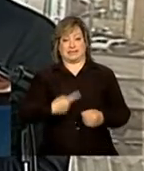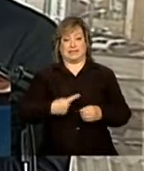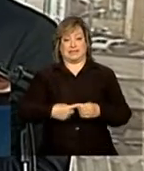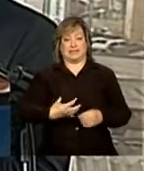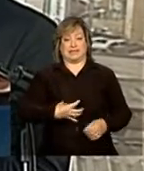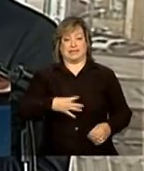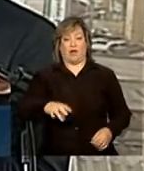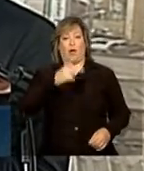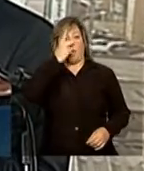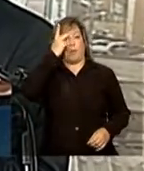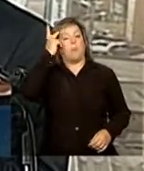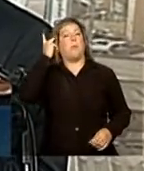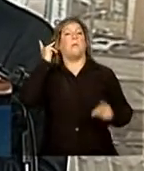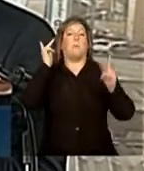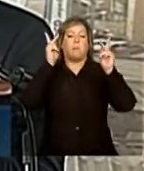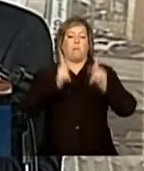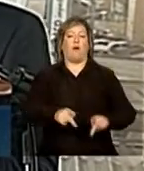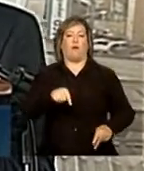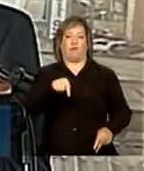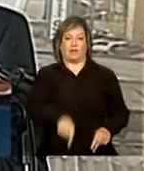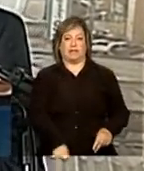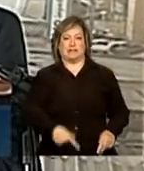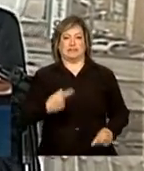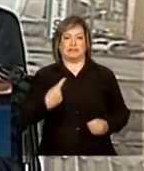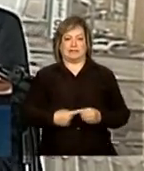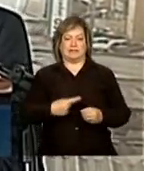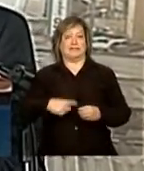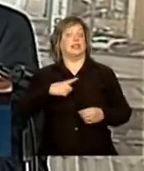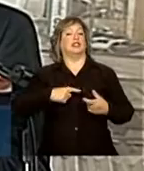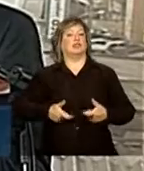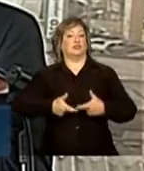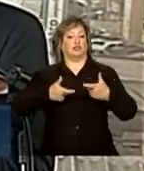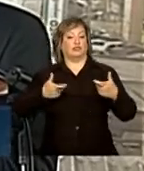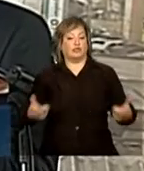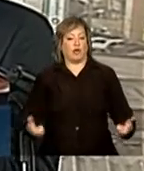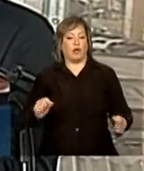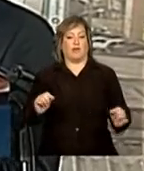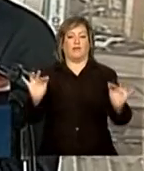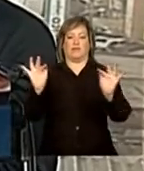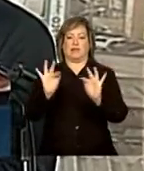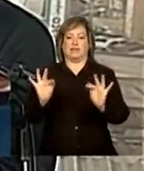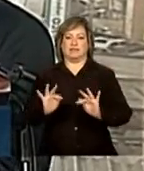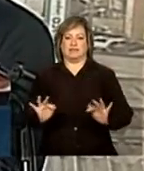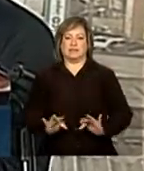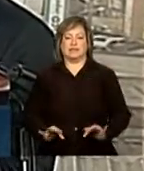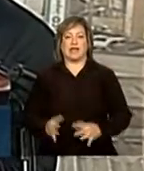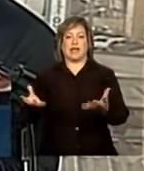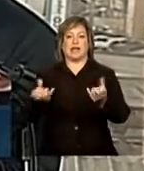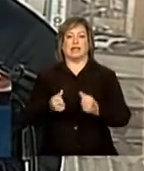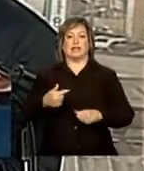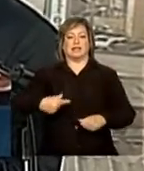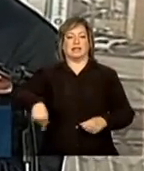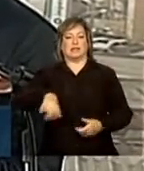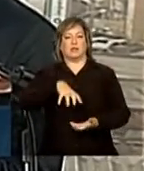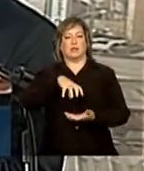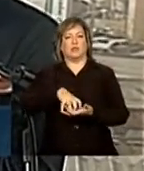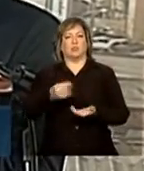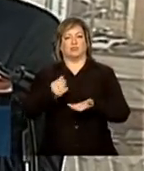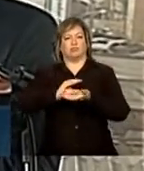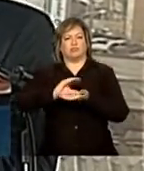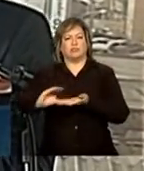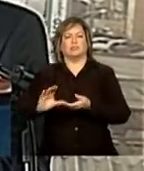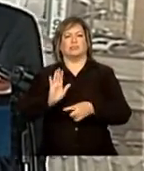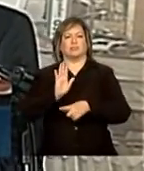cidade, está tendo a sorte e a felicidade de receber esse conjunto de investimentos tão